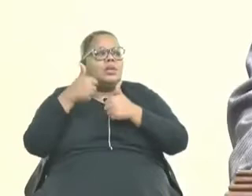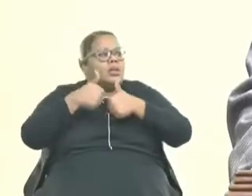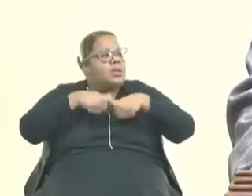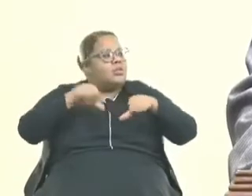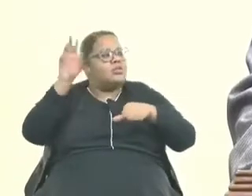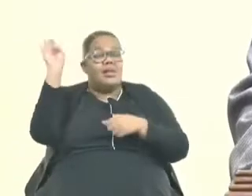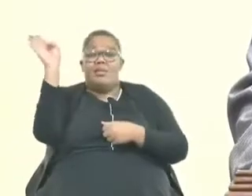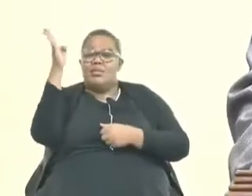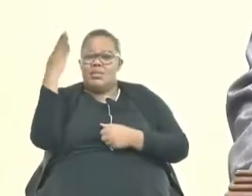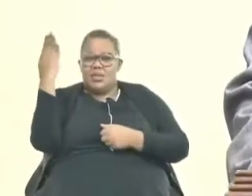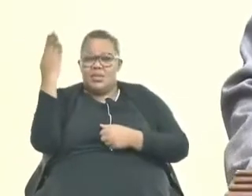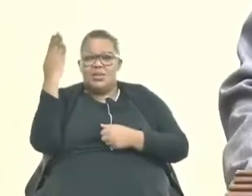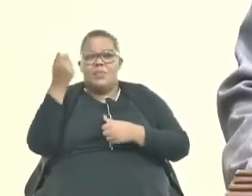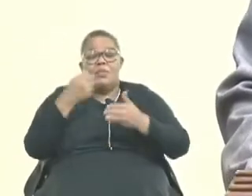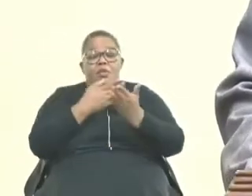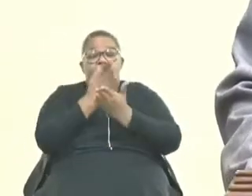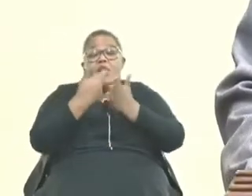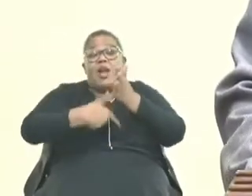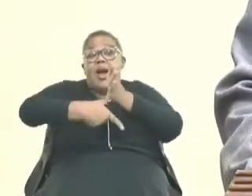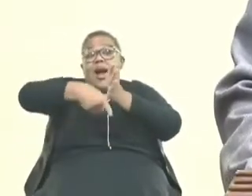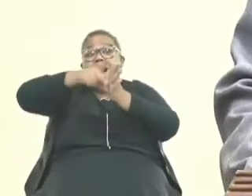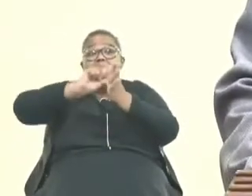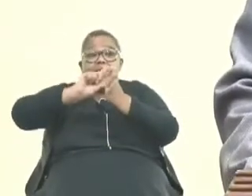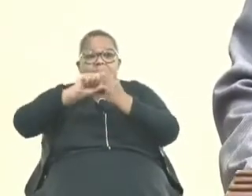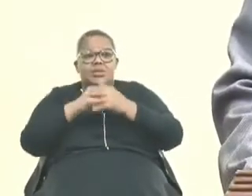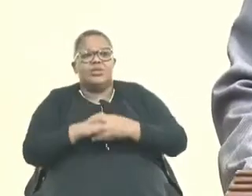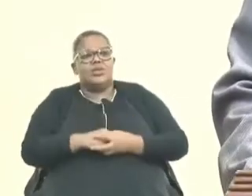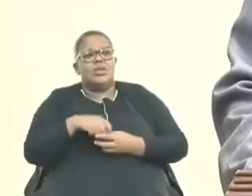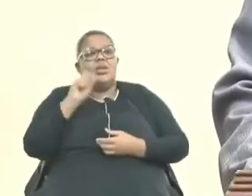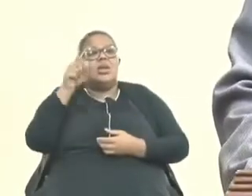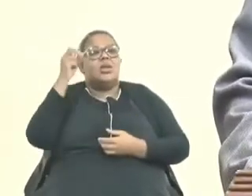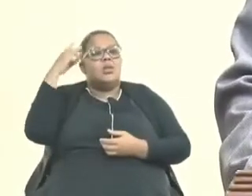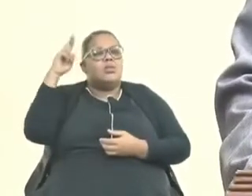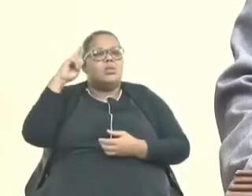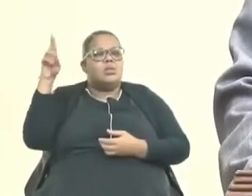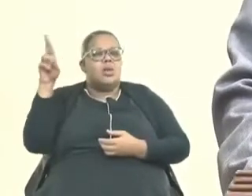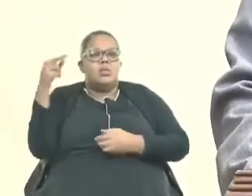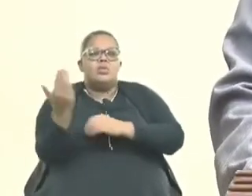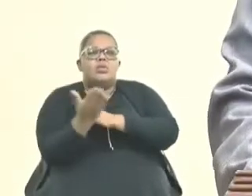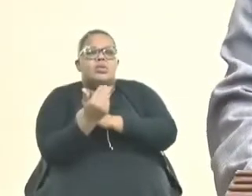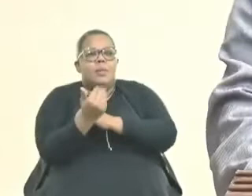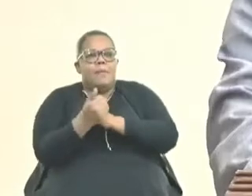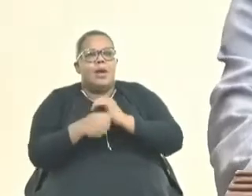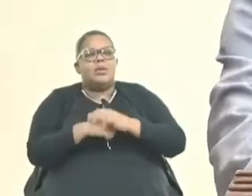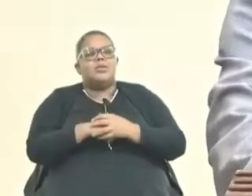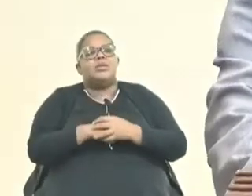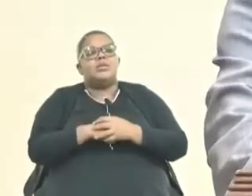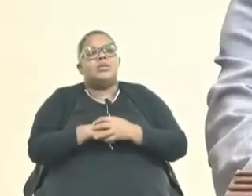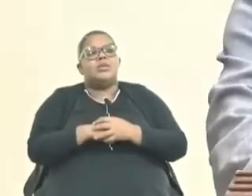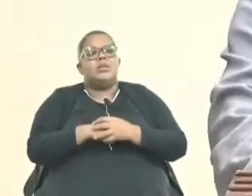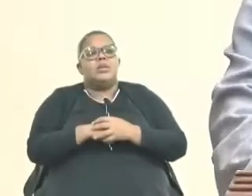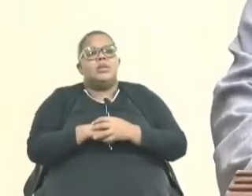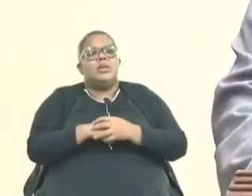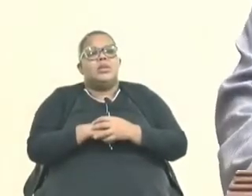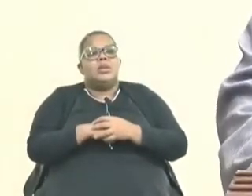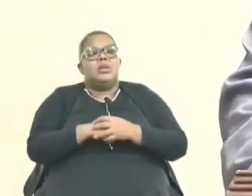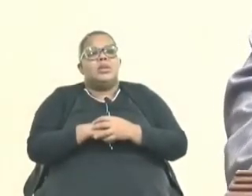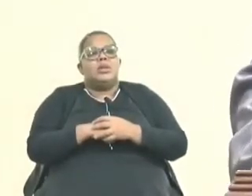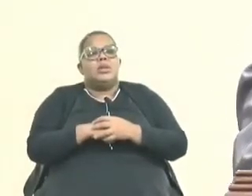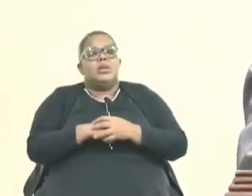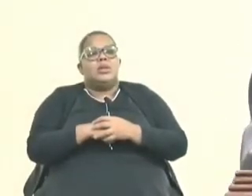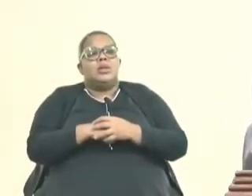aconteceu foi antes que o senhor chamasse Samuel para o ministério